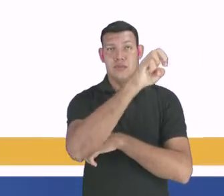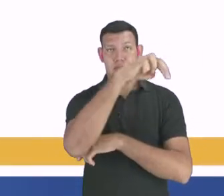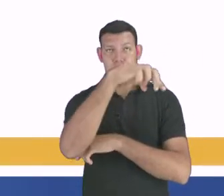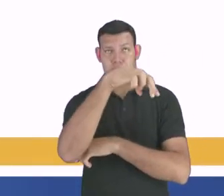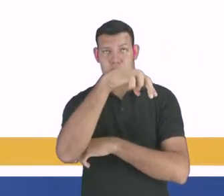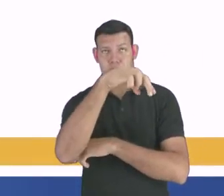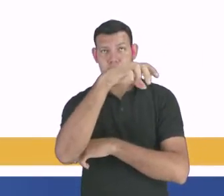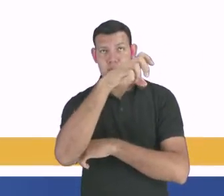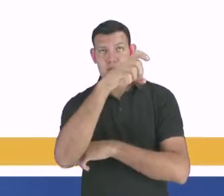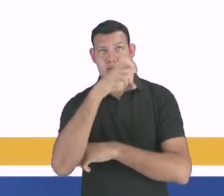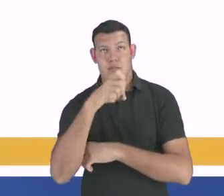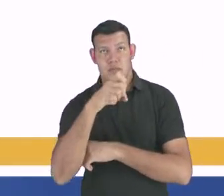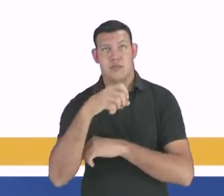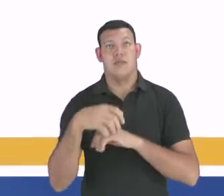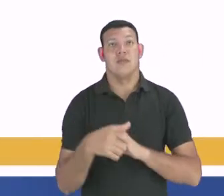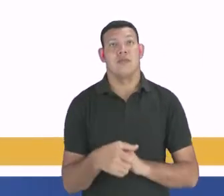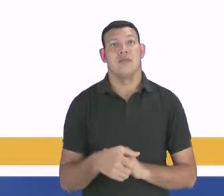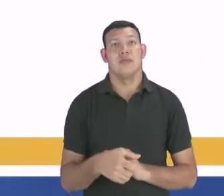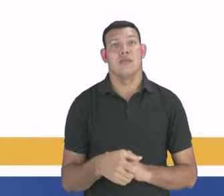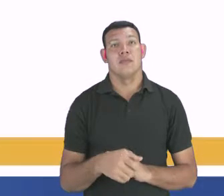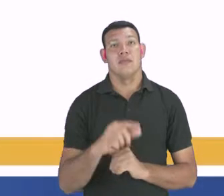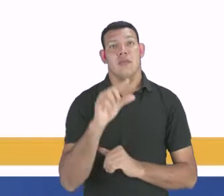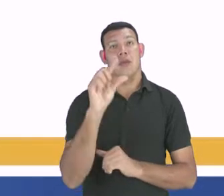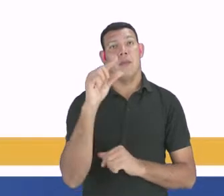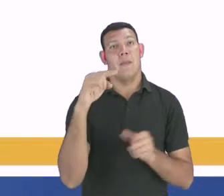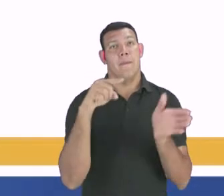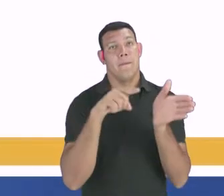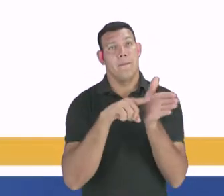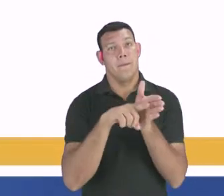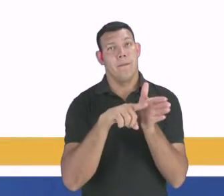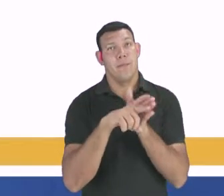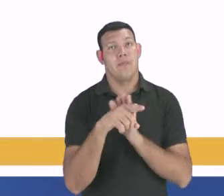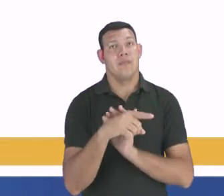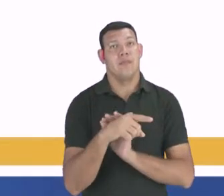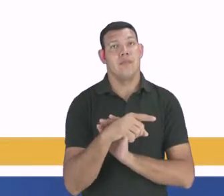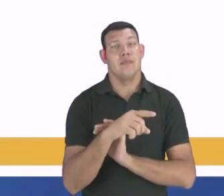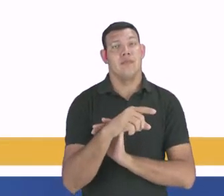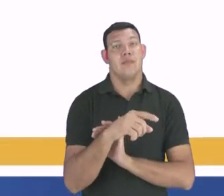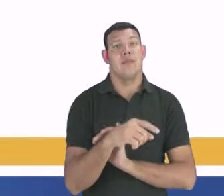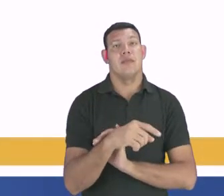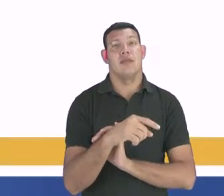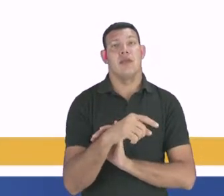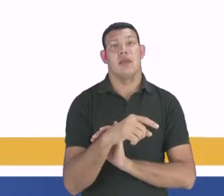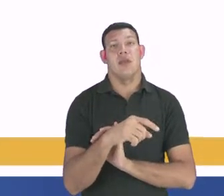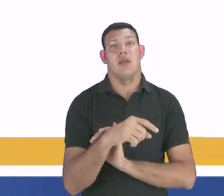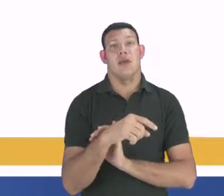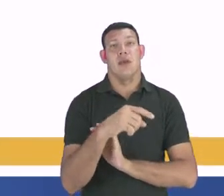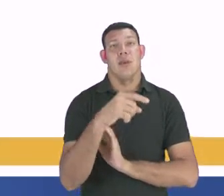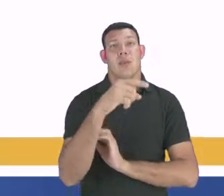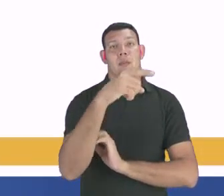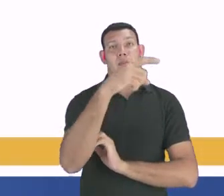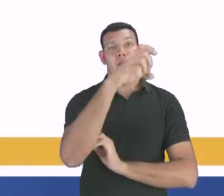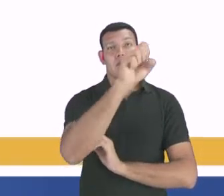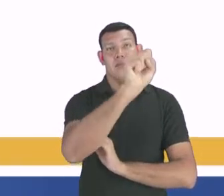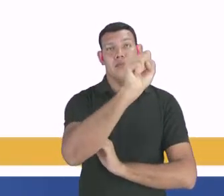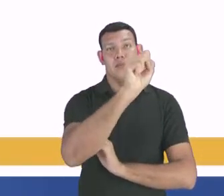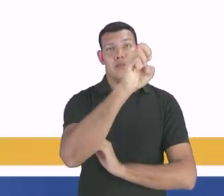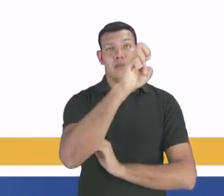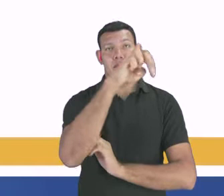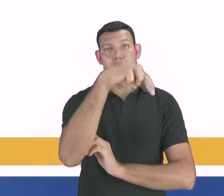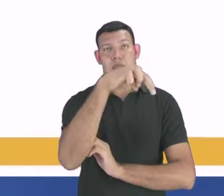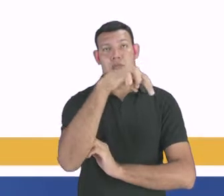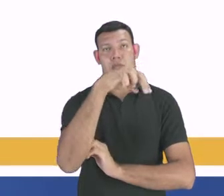sobre 6, ou seno de x menos seno de meio, encontramos